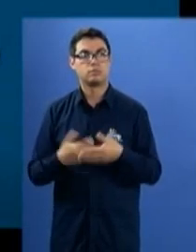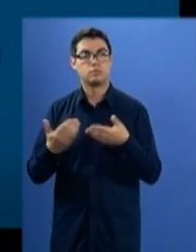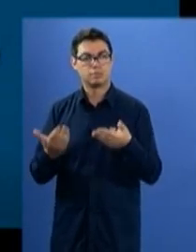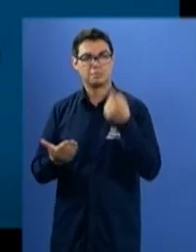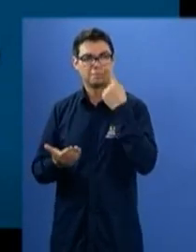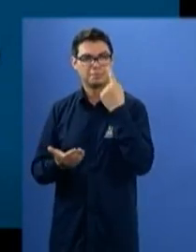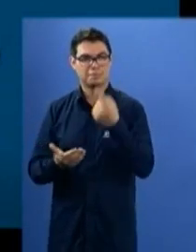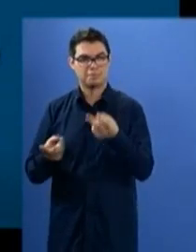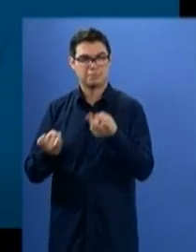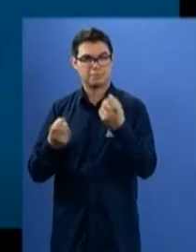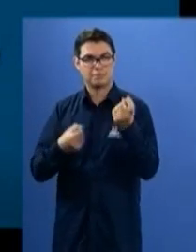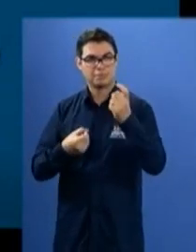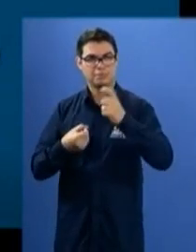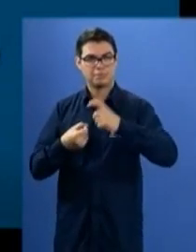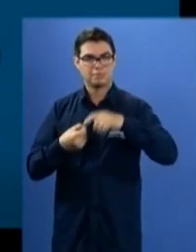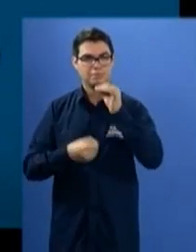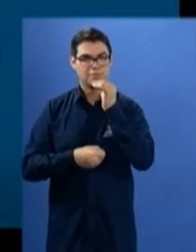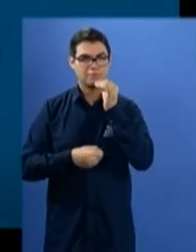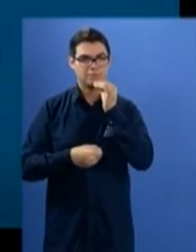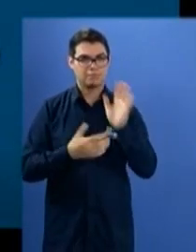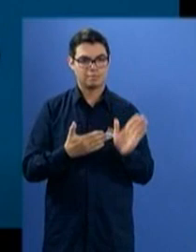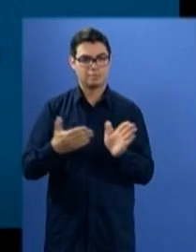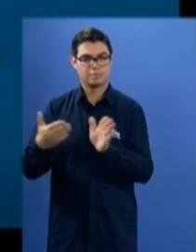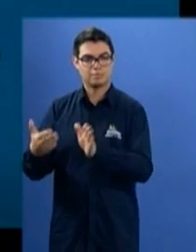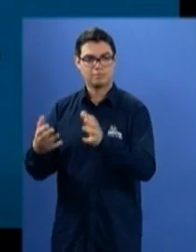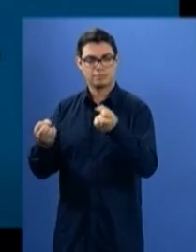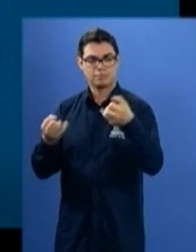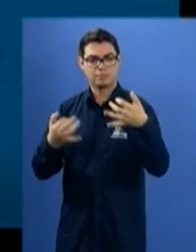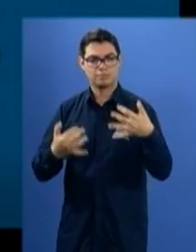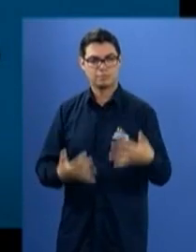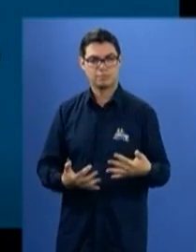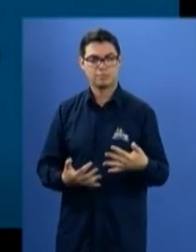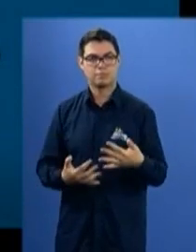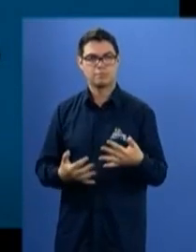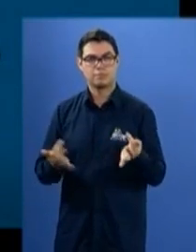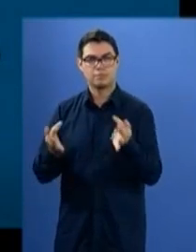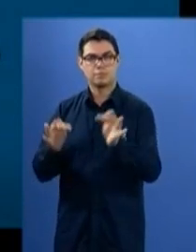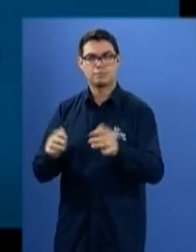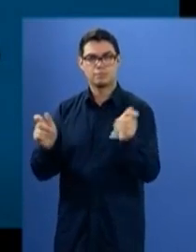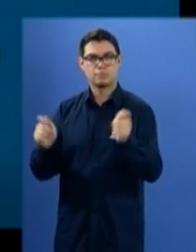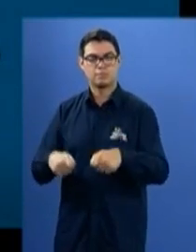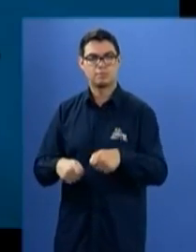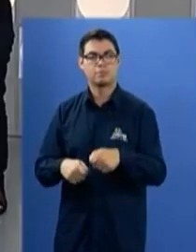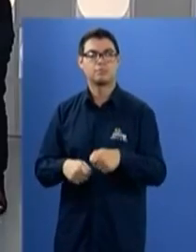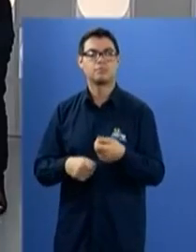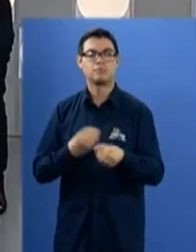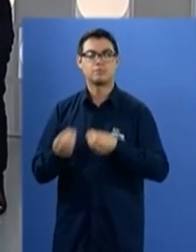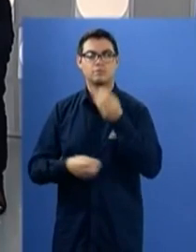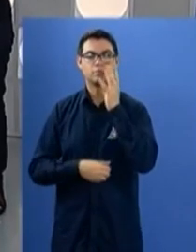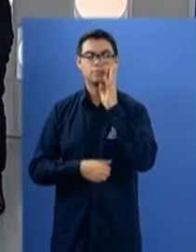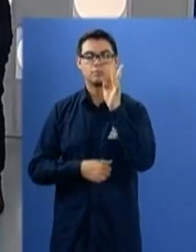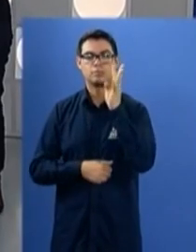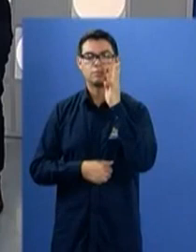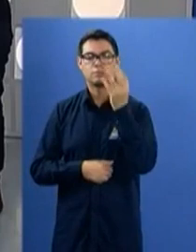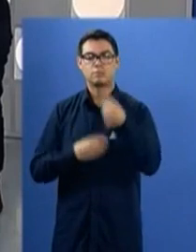Então, aluno, voltando para o nosso exemplo da esteira, quando nós falamos na finalização, imagine que